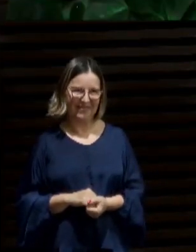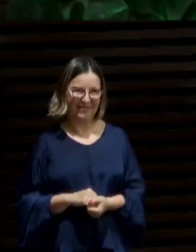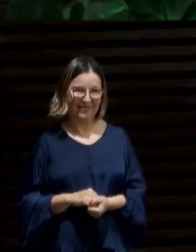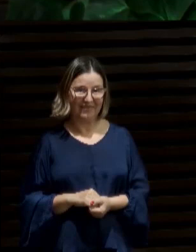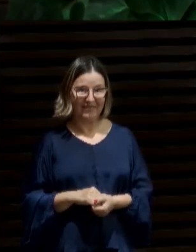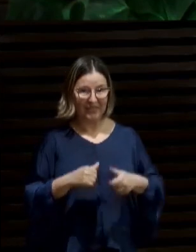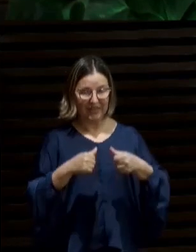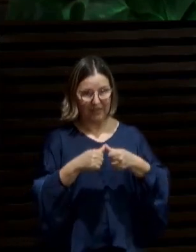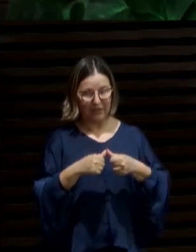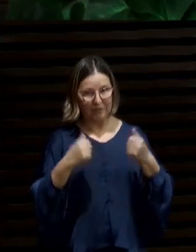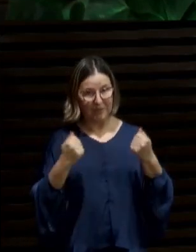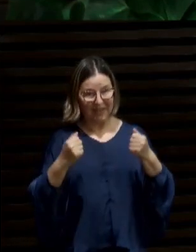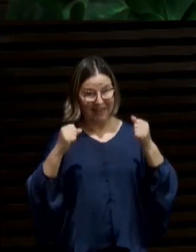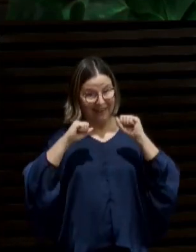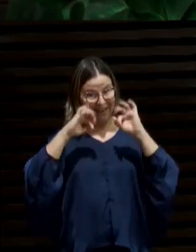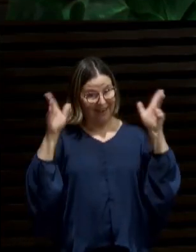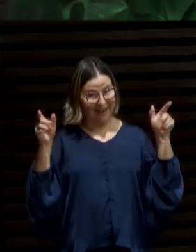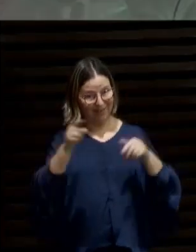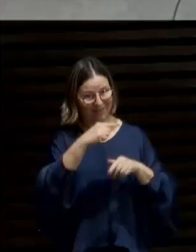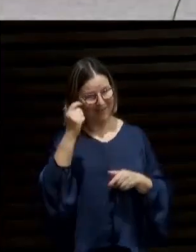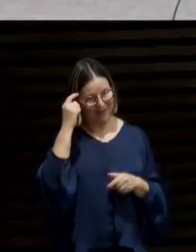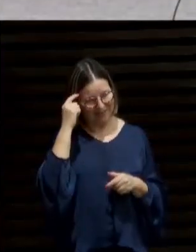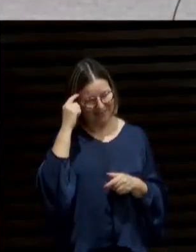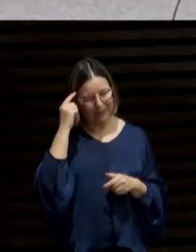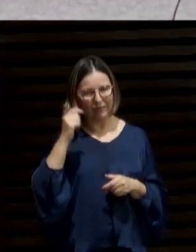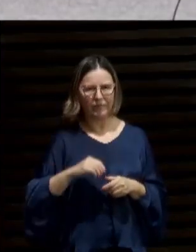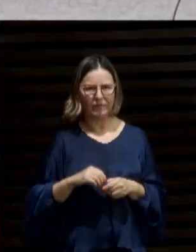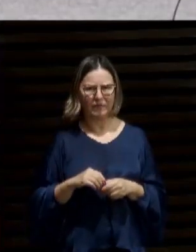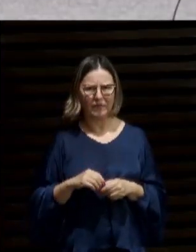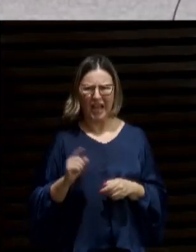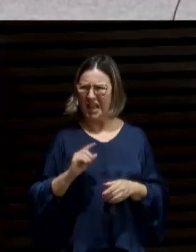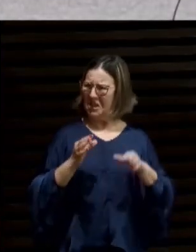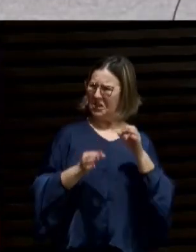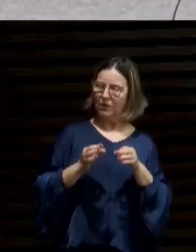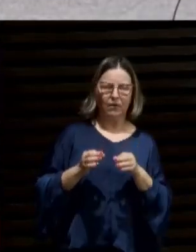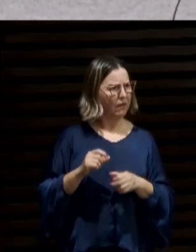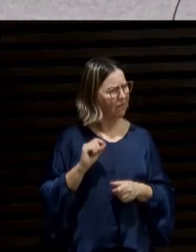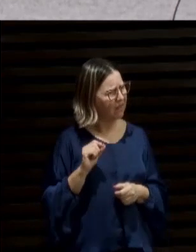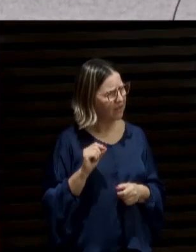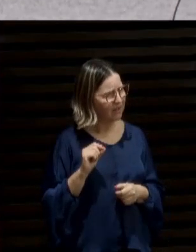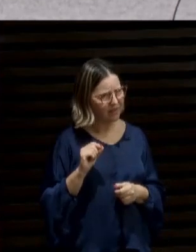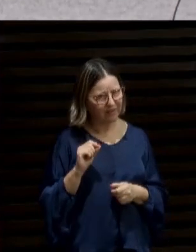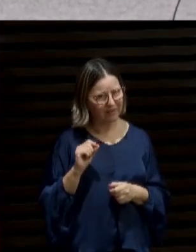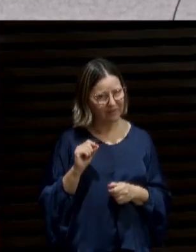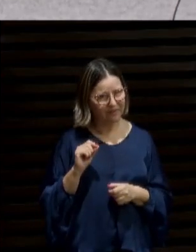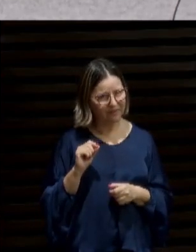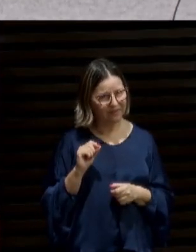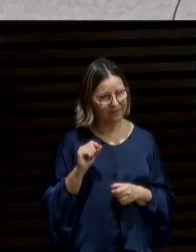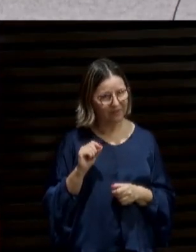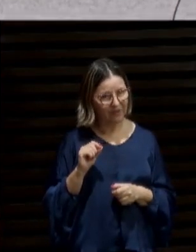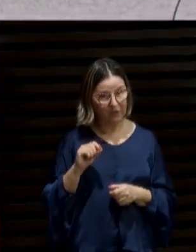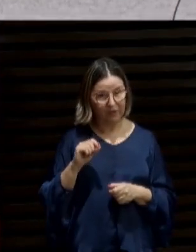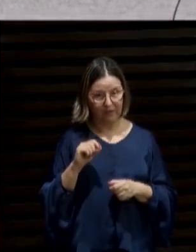Isso tem que ficar claro dentro da nossa mente. Não é justo. O que não é justo?